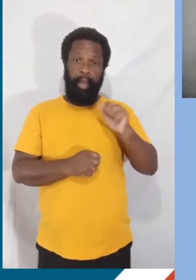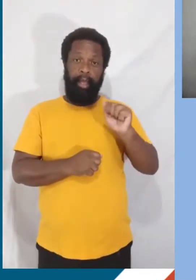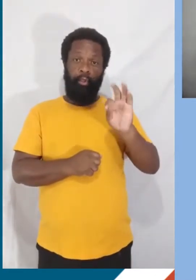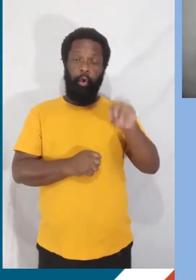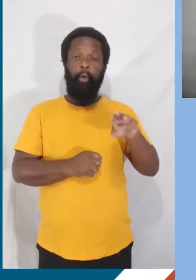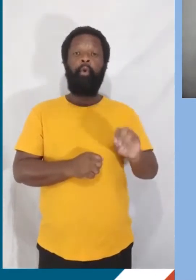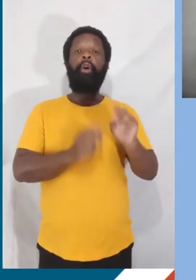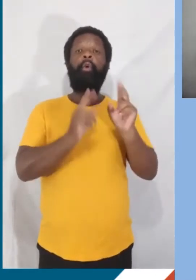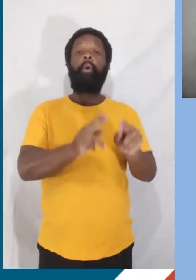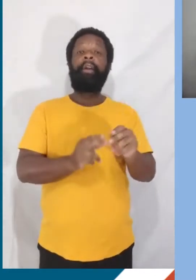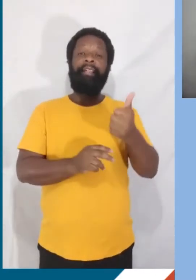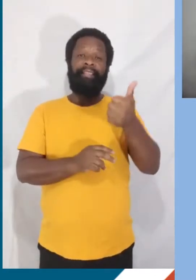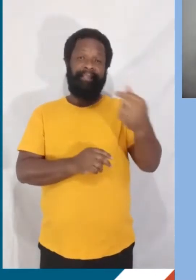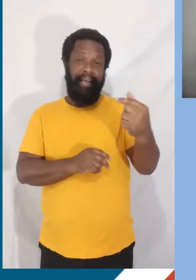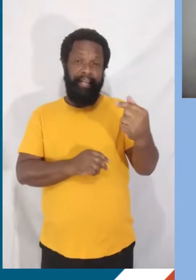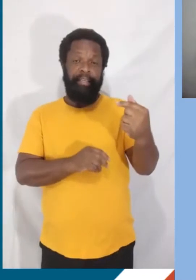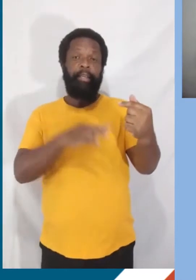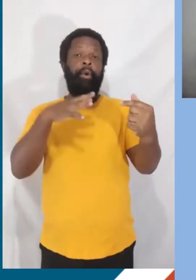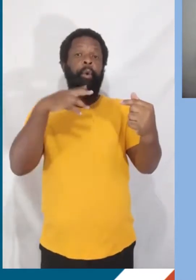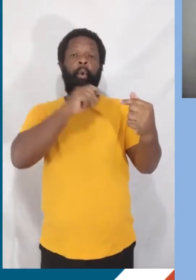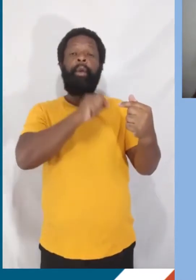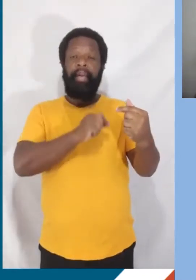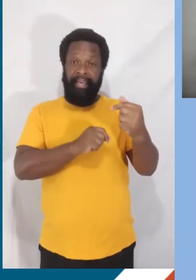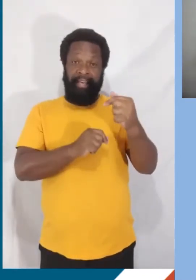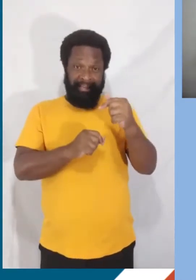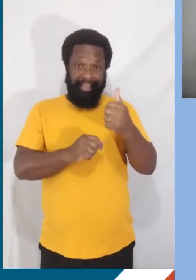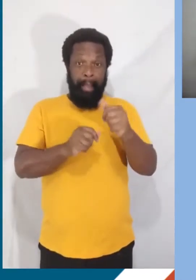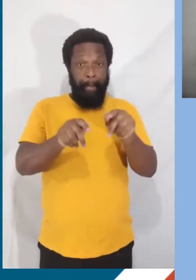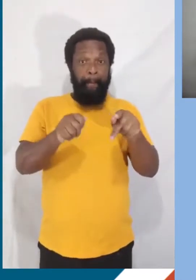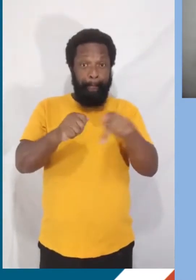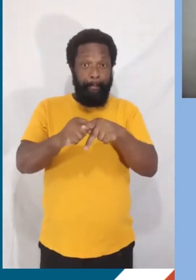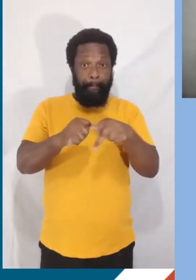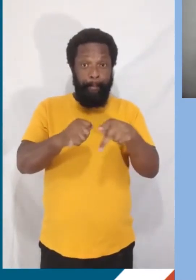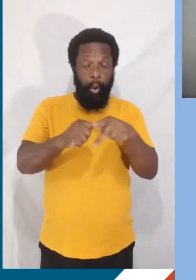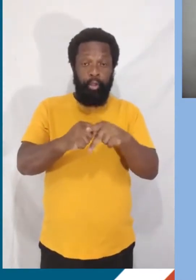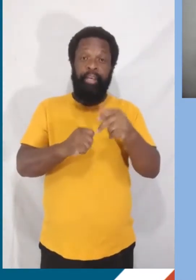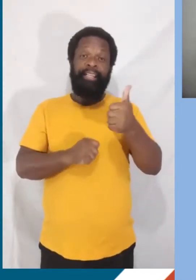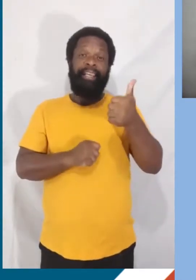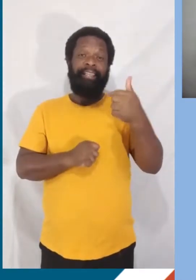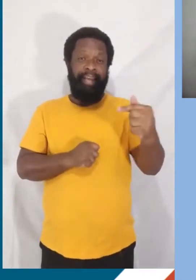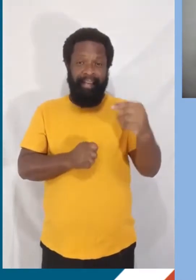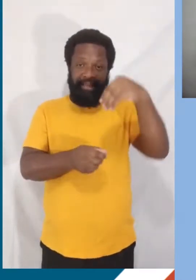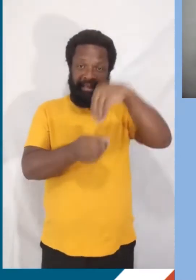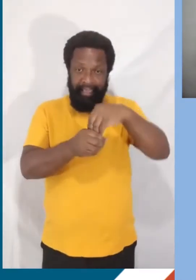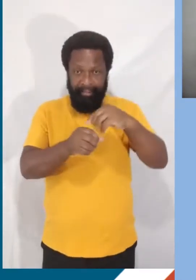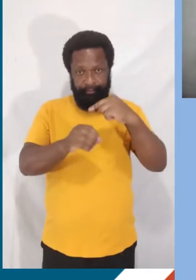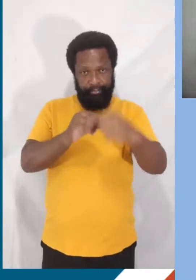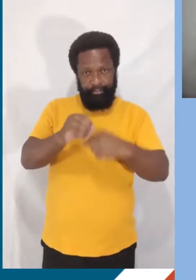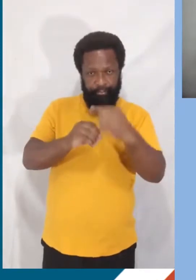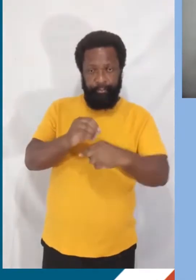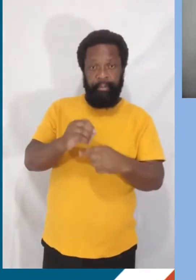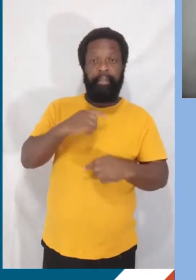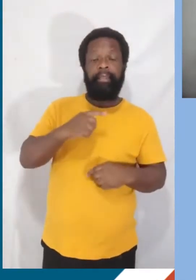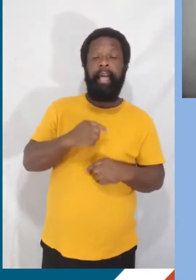número atômico igual a 17, ou seja, tem 17 prótons, 17 cargas positivas no núcleo. E ele tem